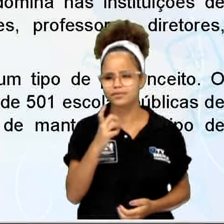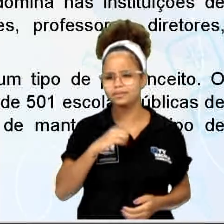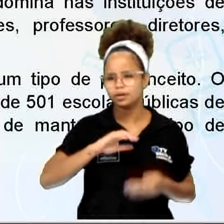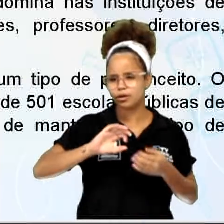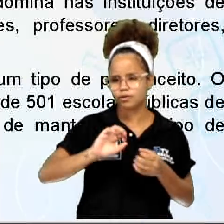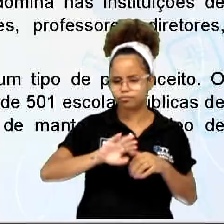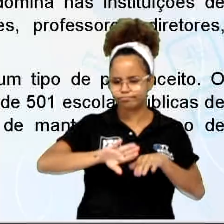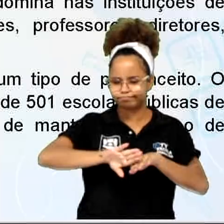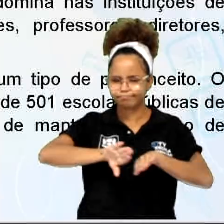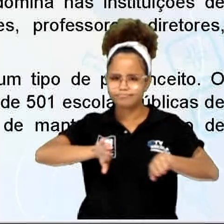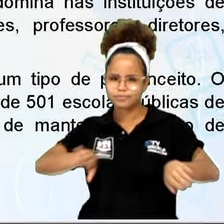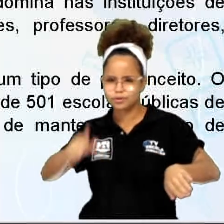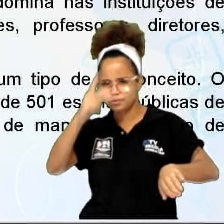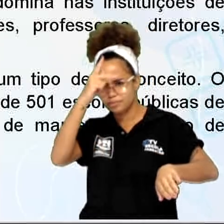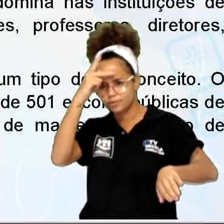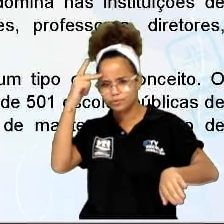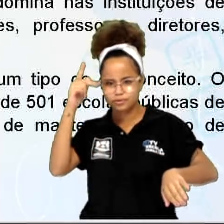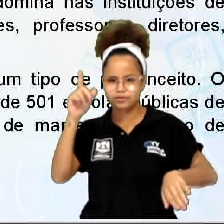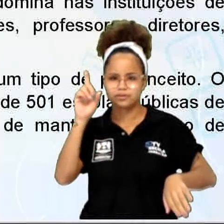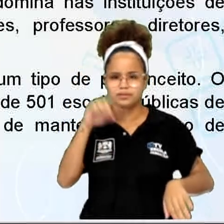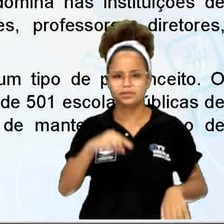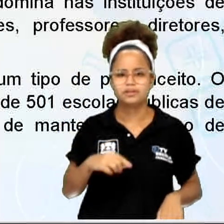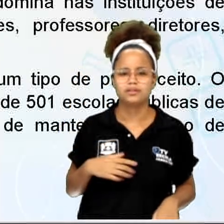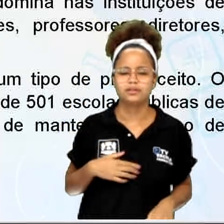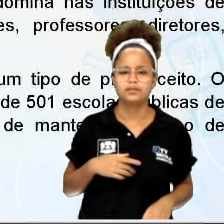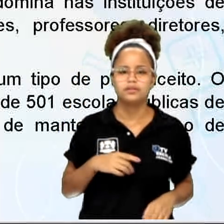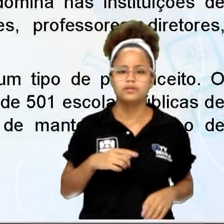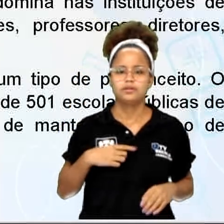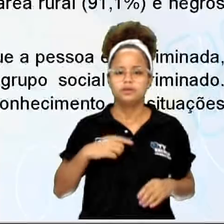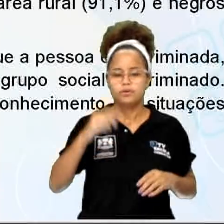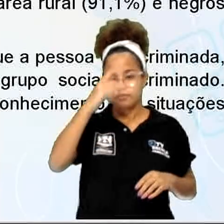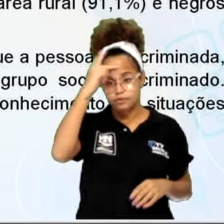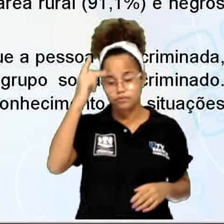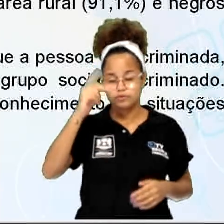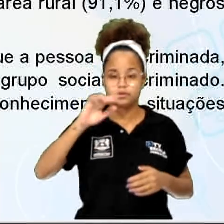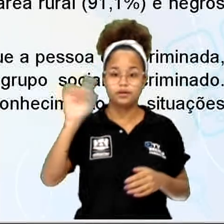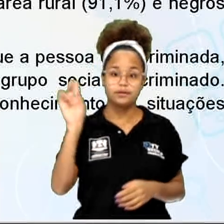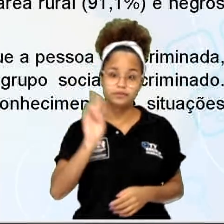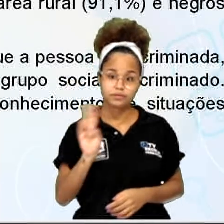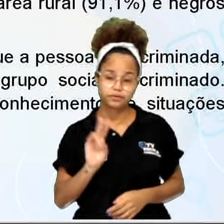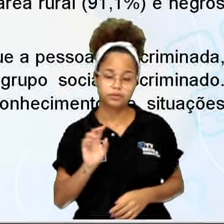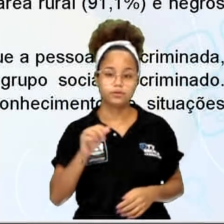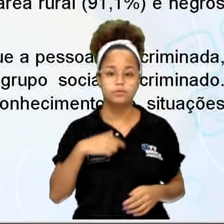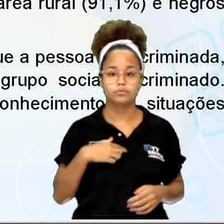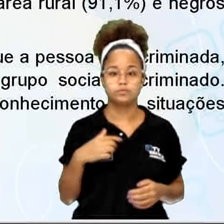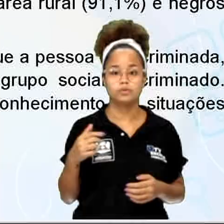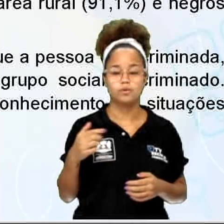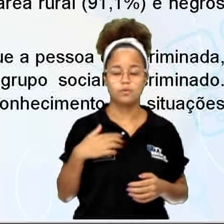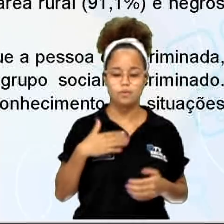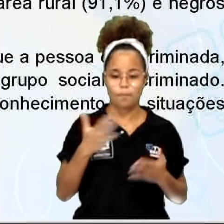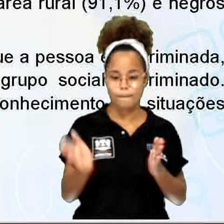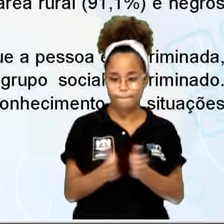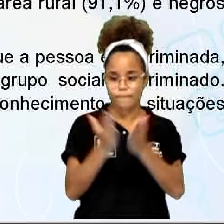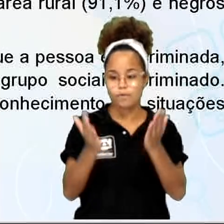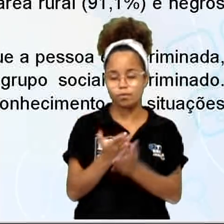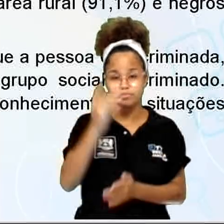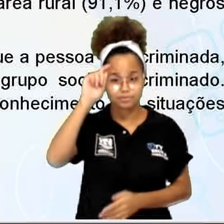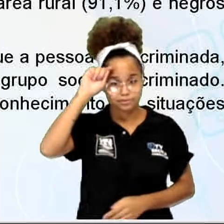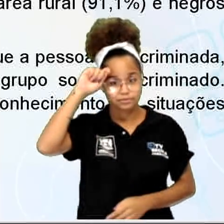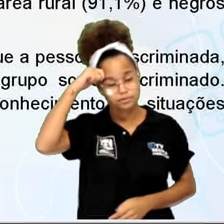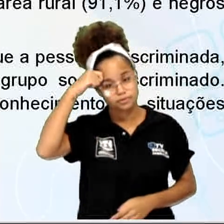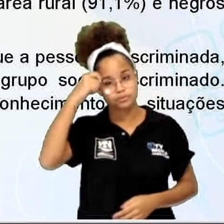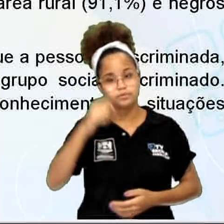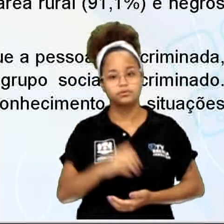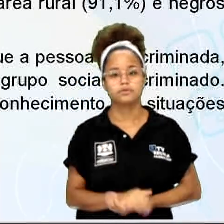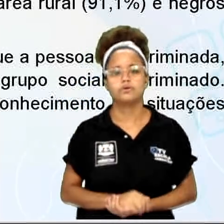distanciamento social de deficientes, homossexuais, pobres e negros. Outros